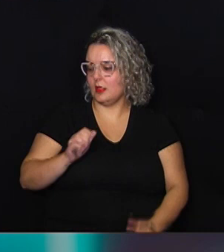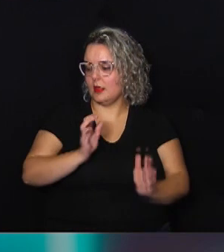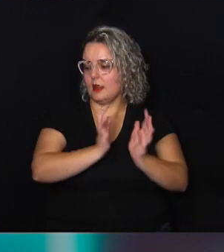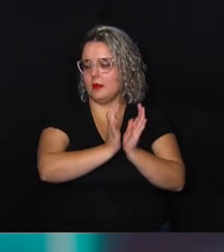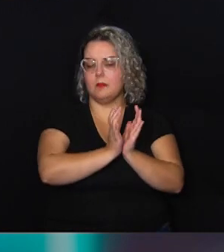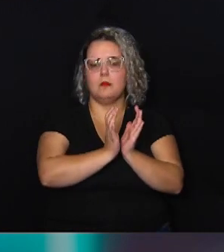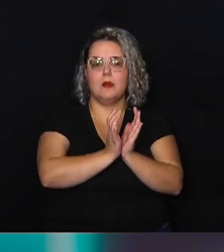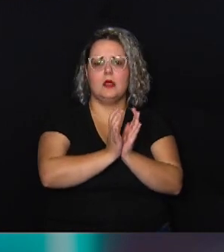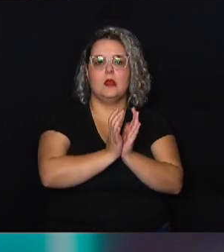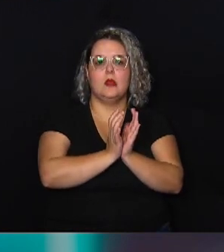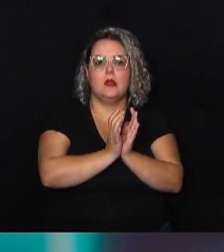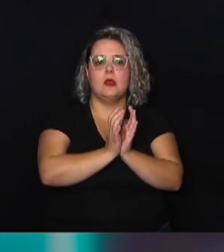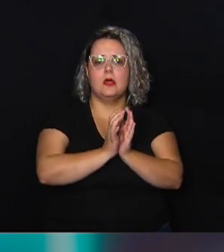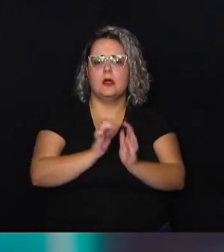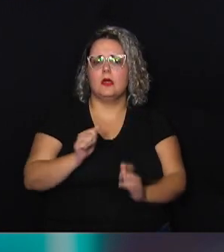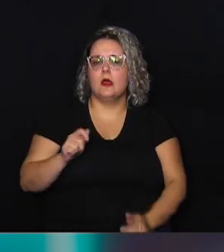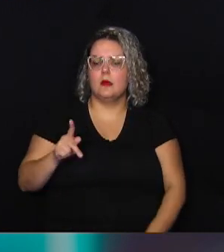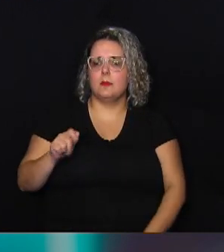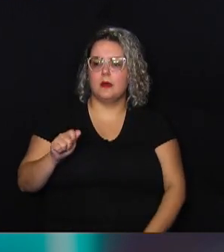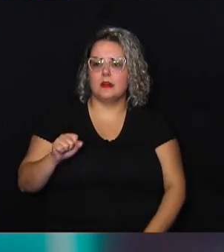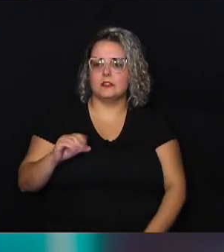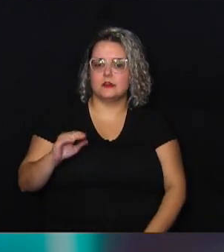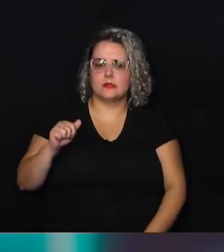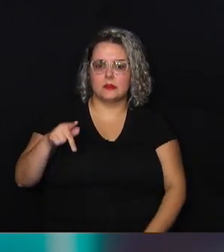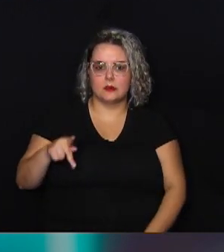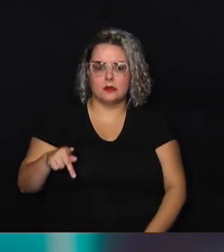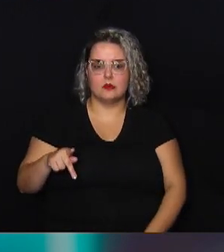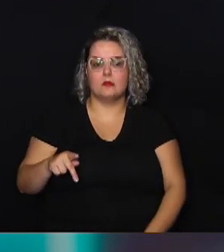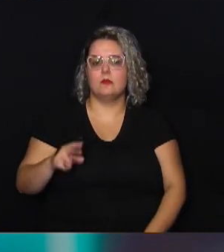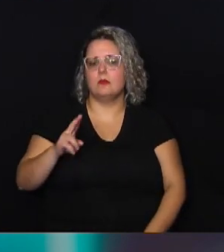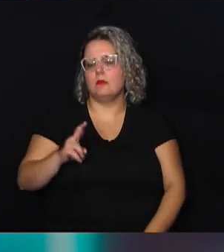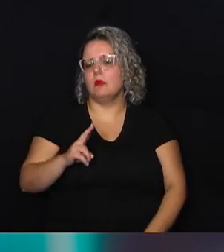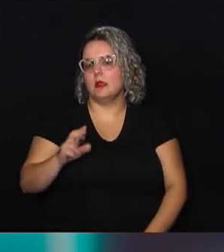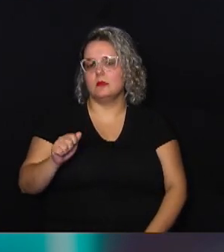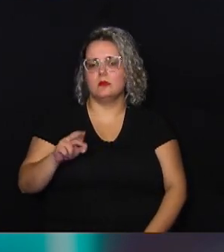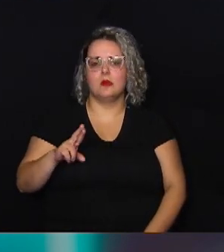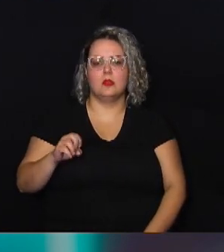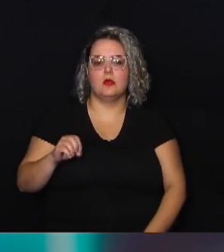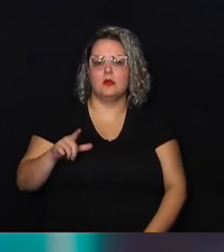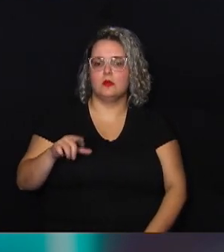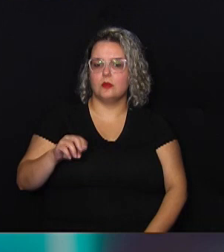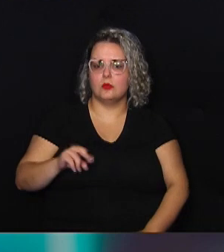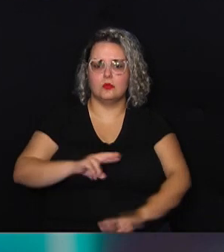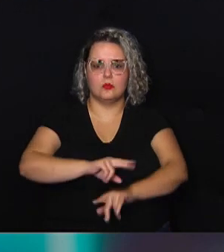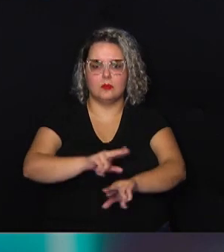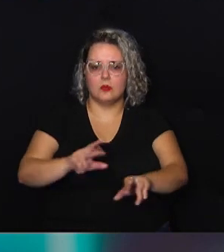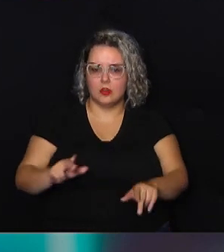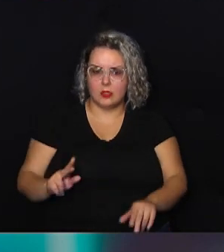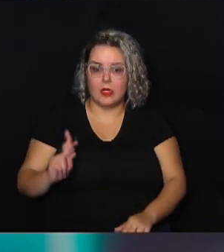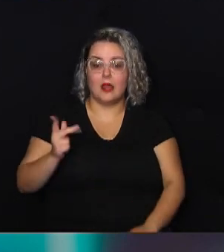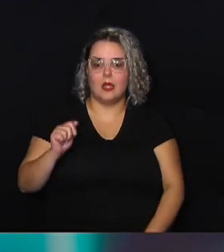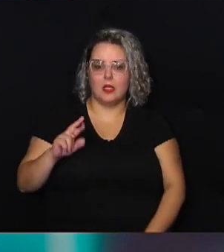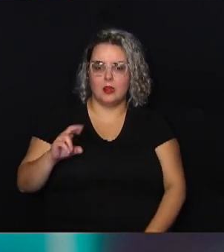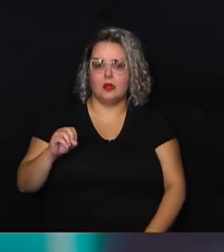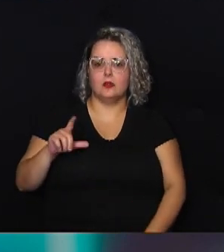Pestalozzi, Caso da Criança Paralítica, Padre Haroldo, Cândido Ferreira, que são todas justamente para